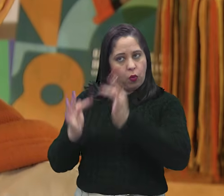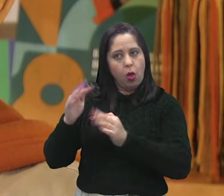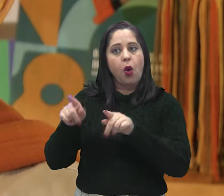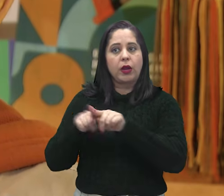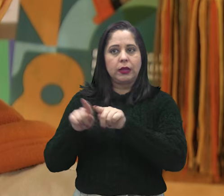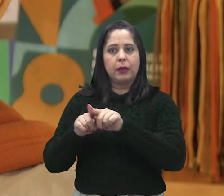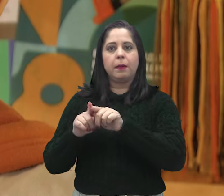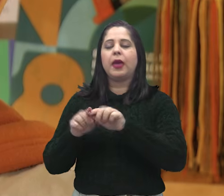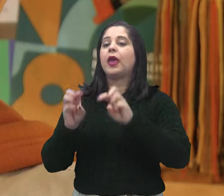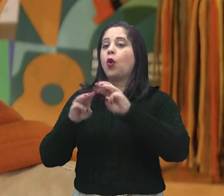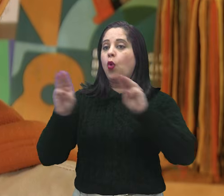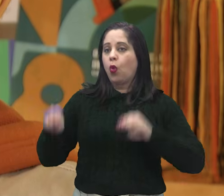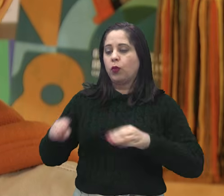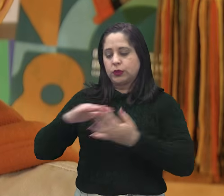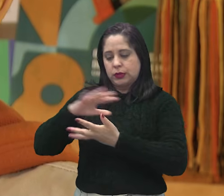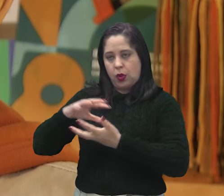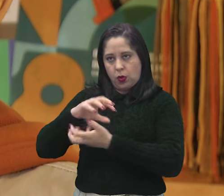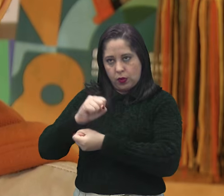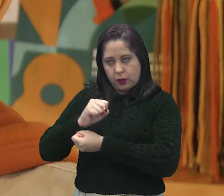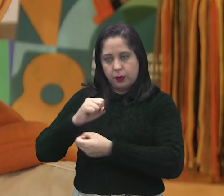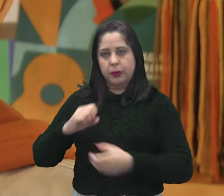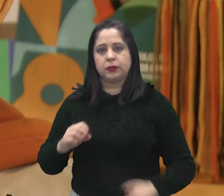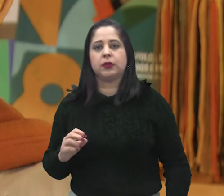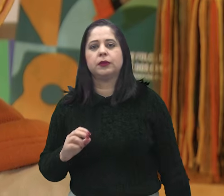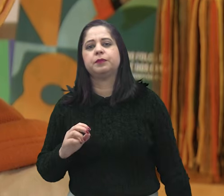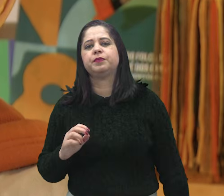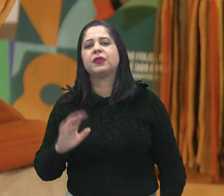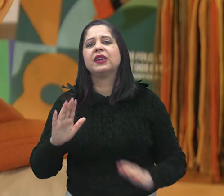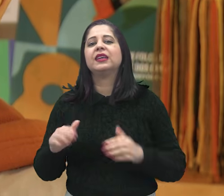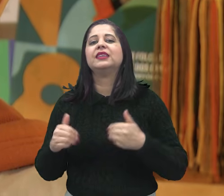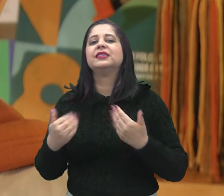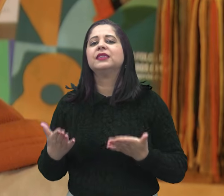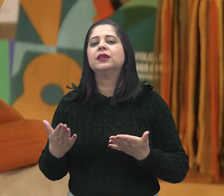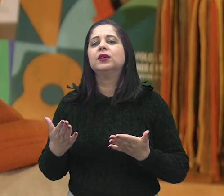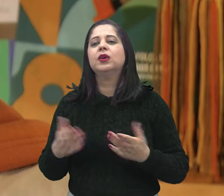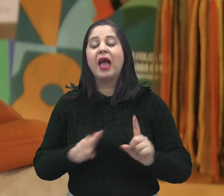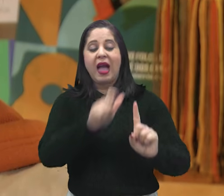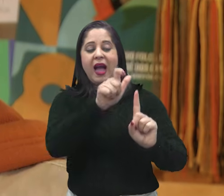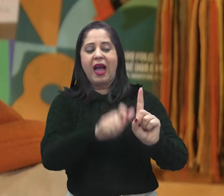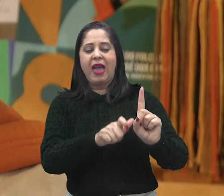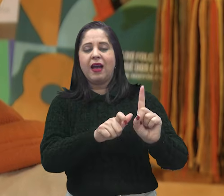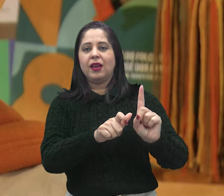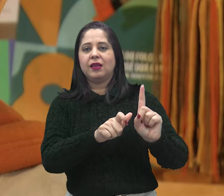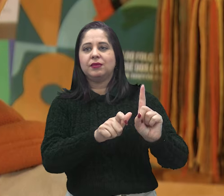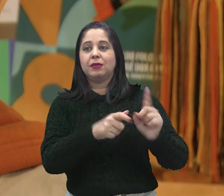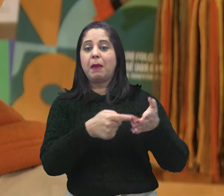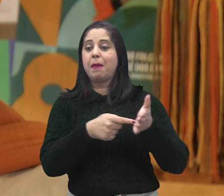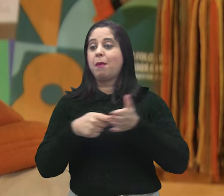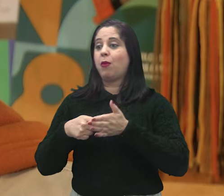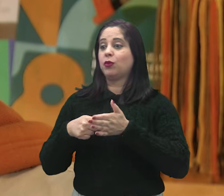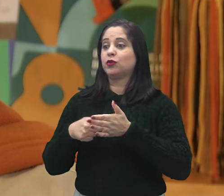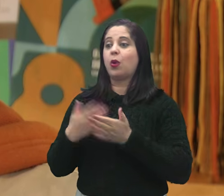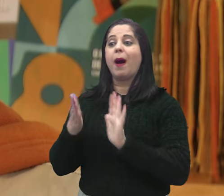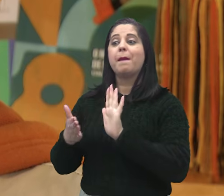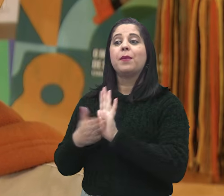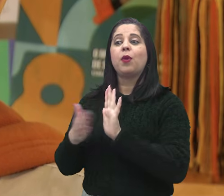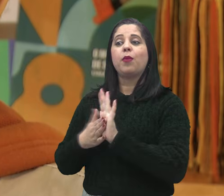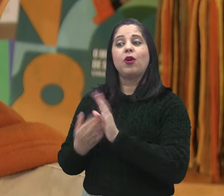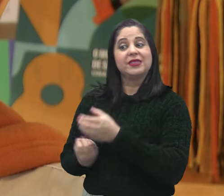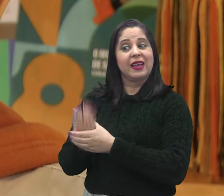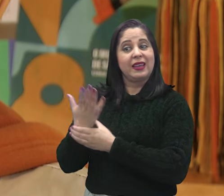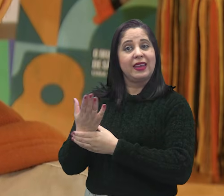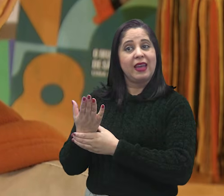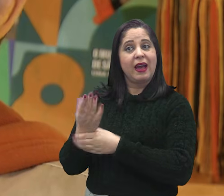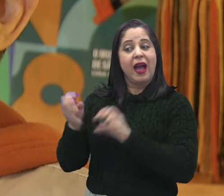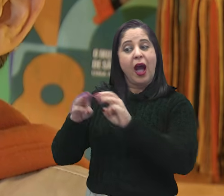trabalho foi crescendo, né? Outros temas foram entrando, e em um dado momento a Ângela apresentou para nós a proposta de um